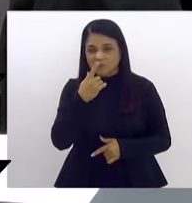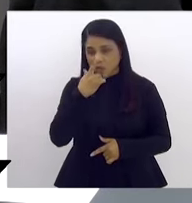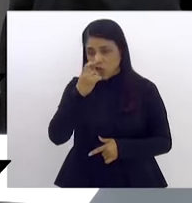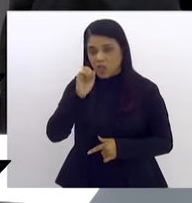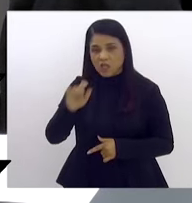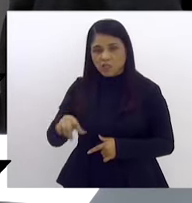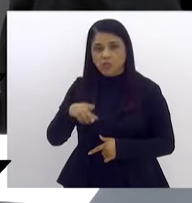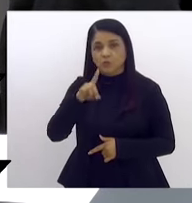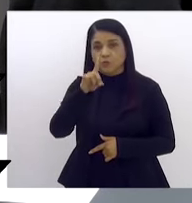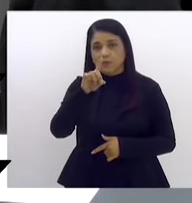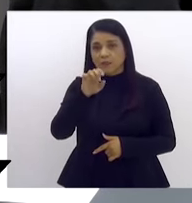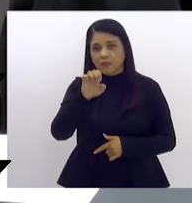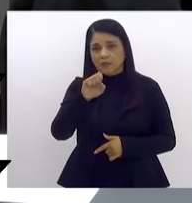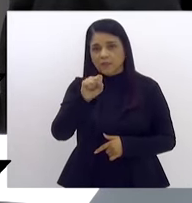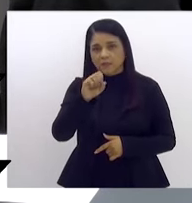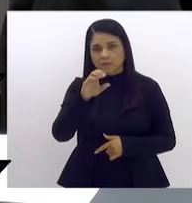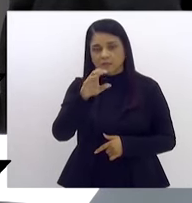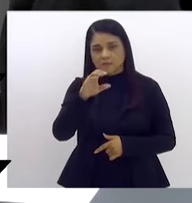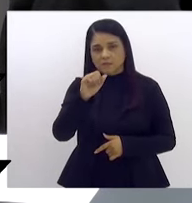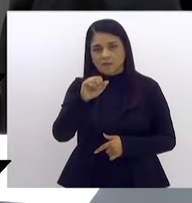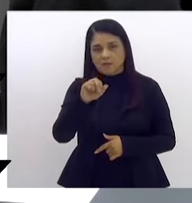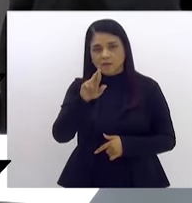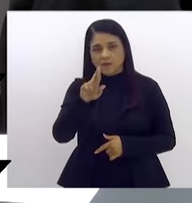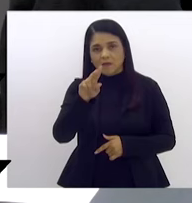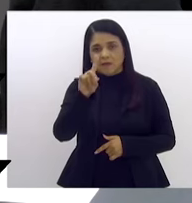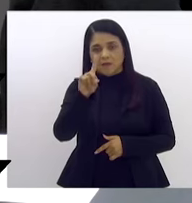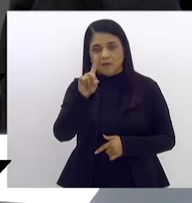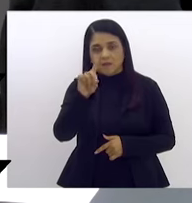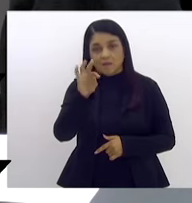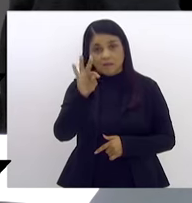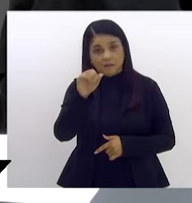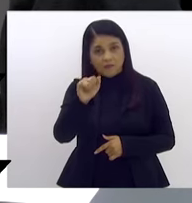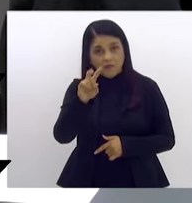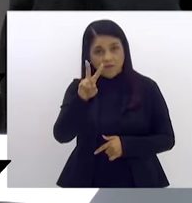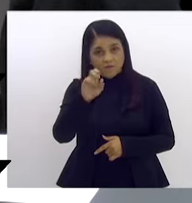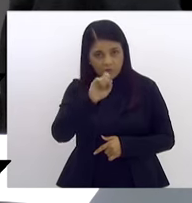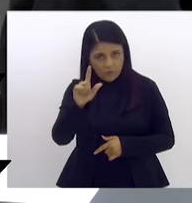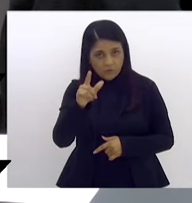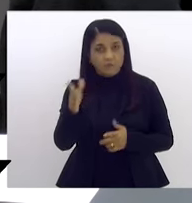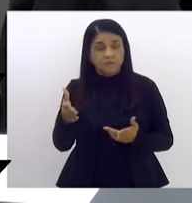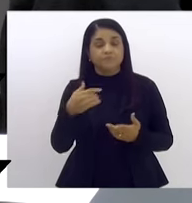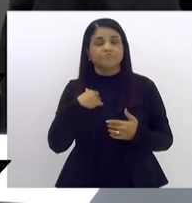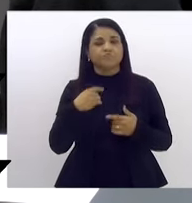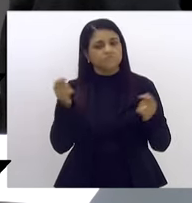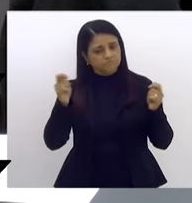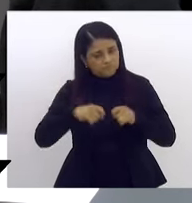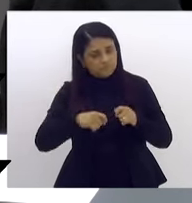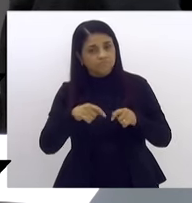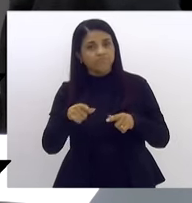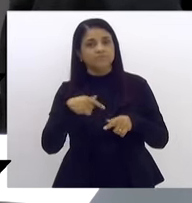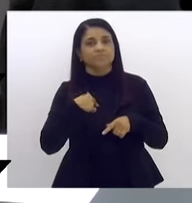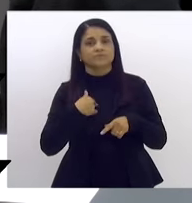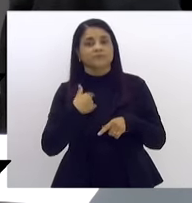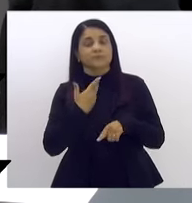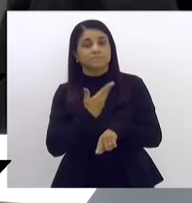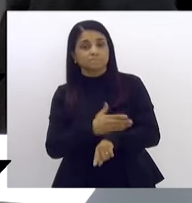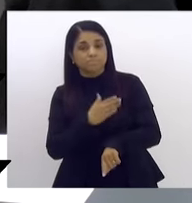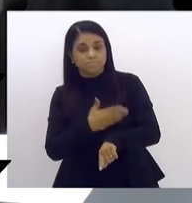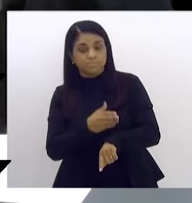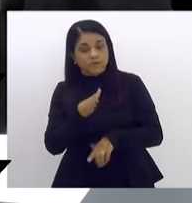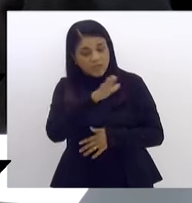acho que isso é uma legislação é que pode nos ajudar a avançar inclusive por uma prática que é muito comum na educação